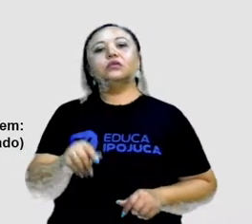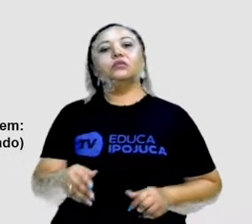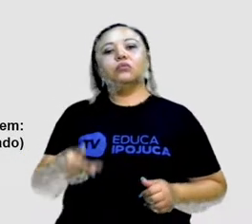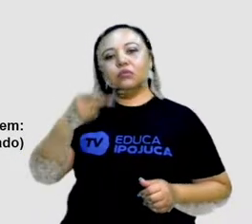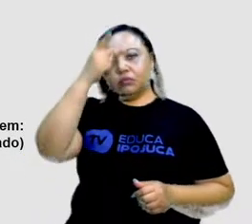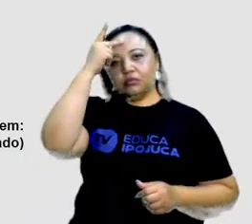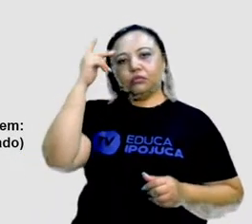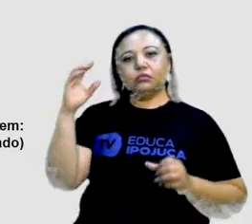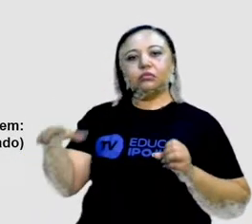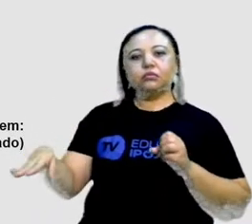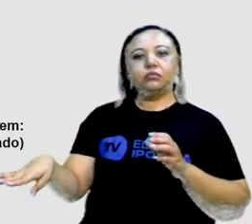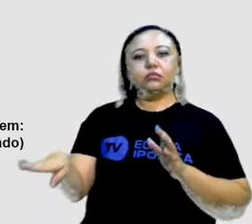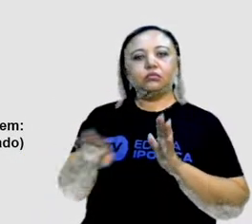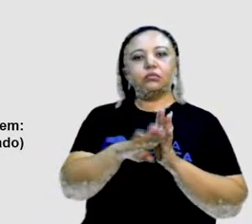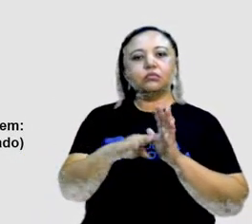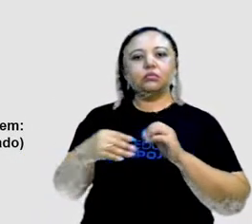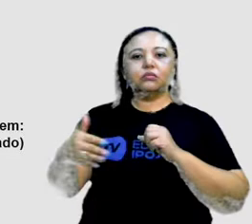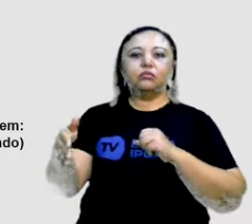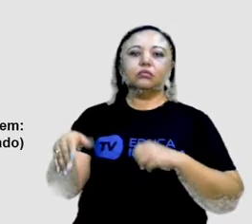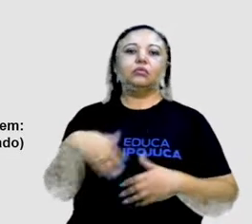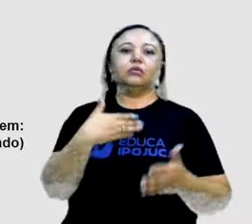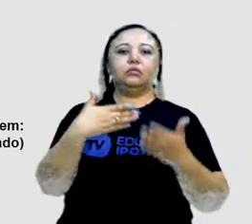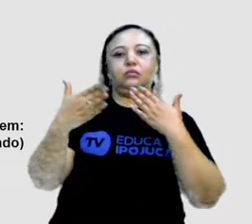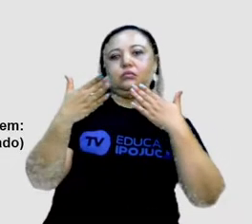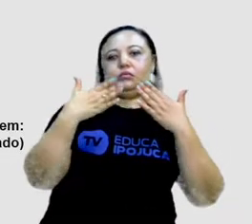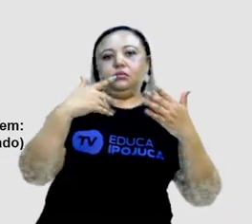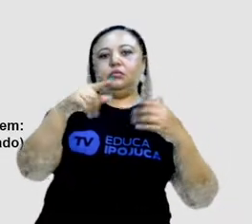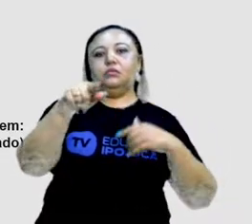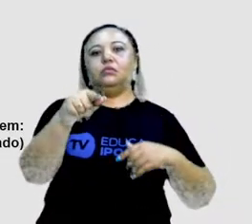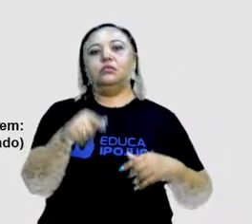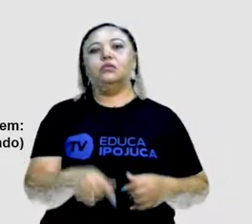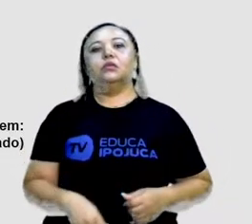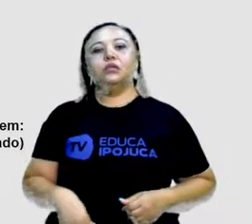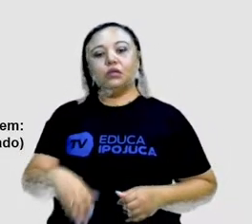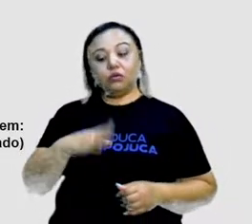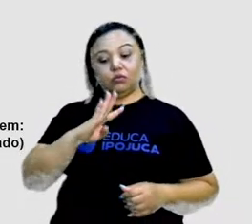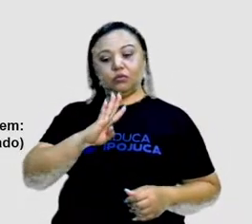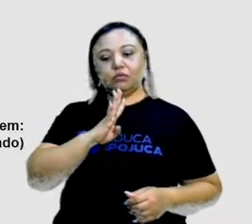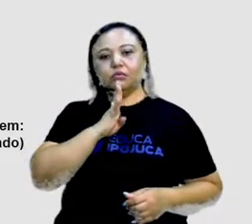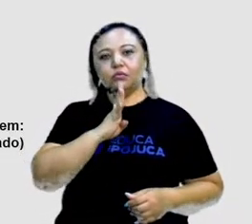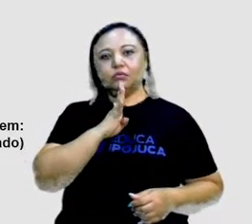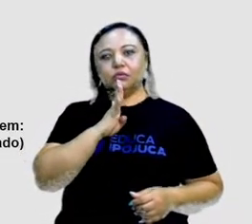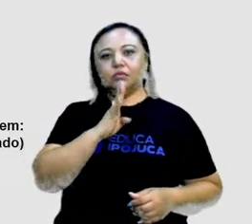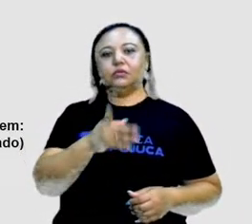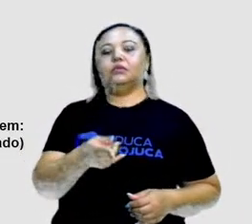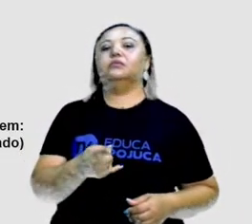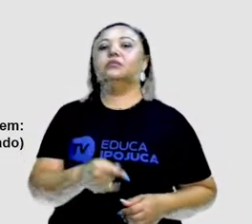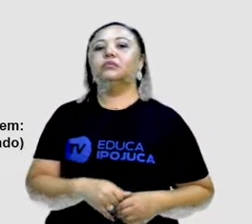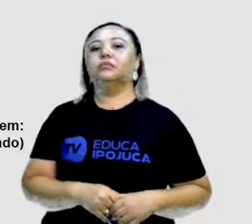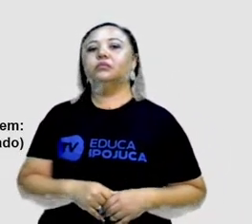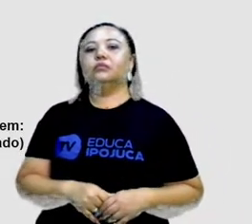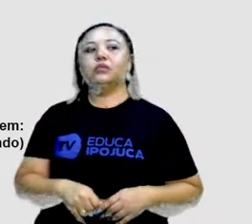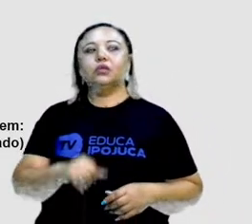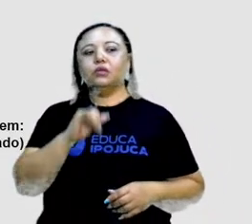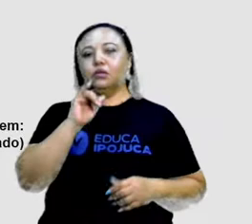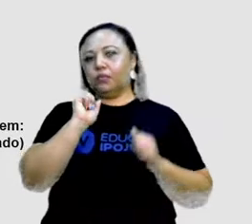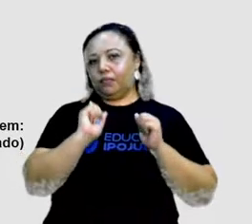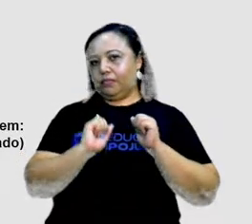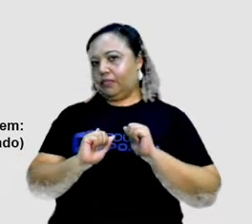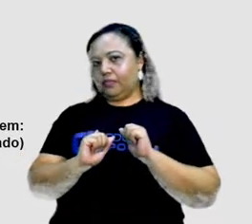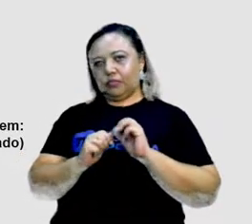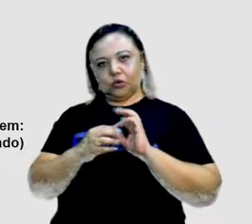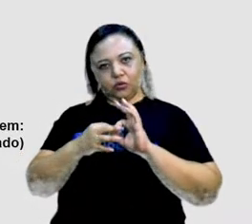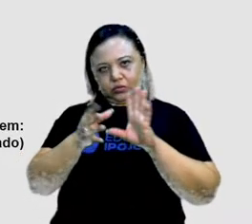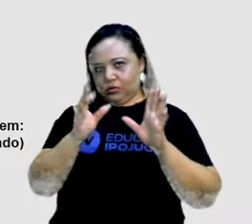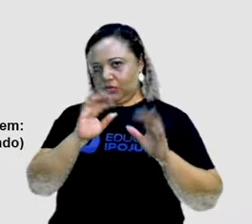alguém chegou para conversar com ela. Como esta pessoa é minha conhecida e eu gosto muito dela, não posso contar o que